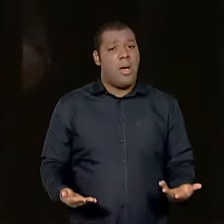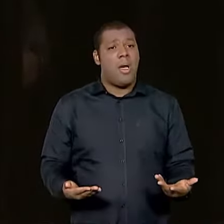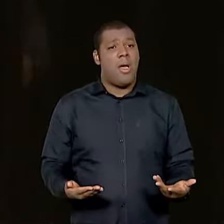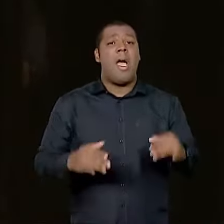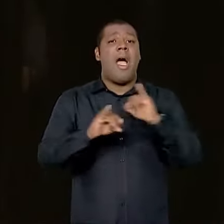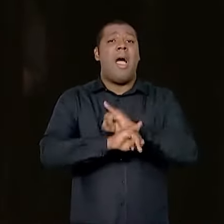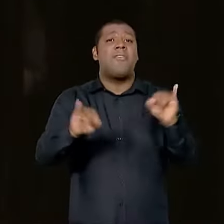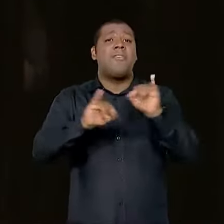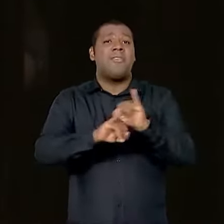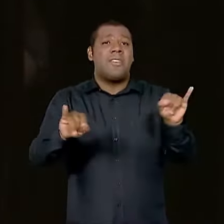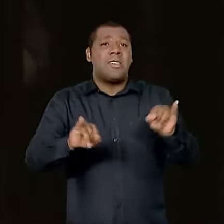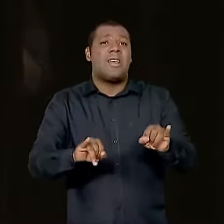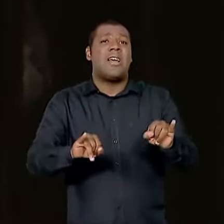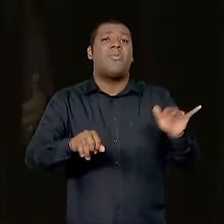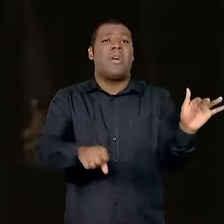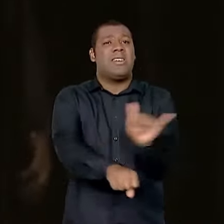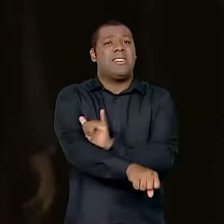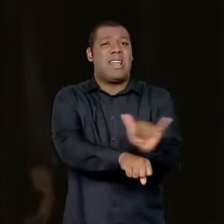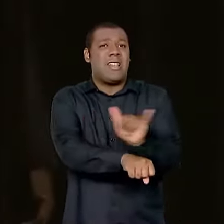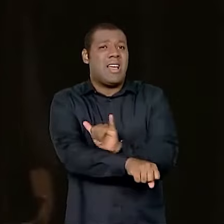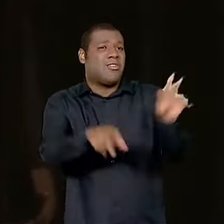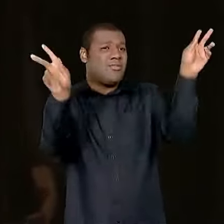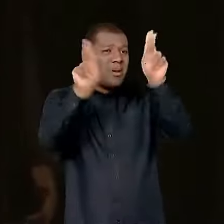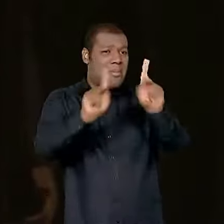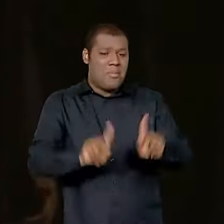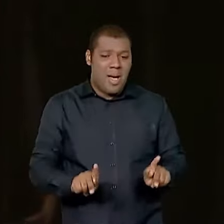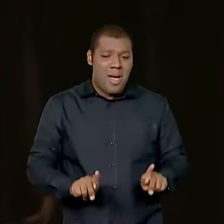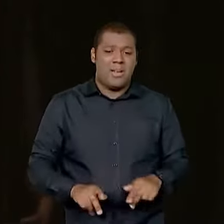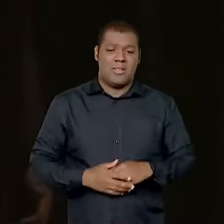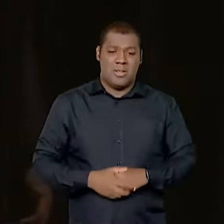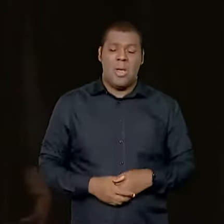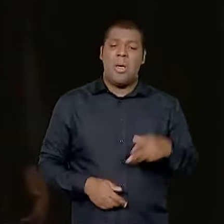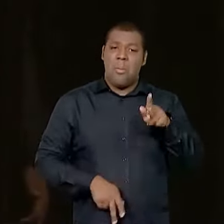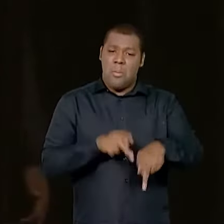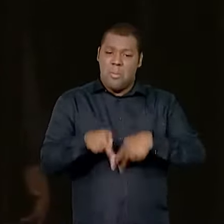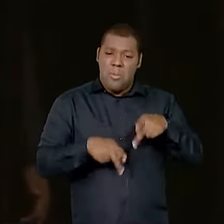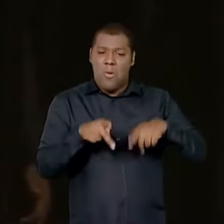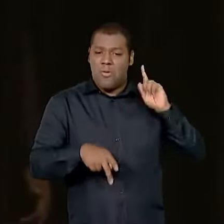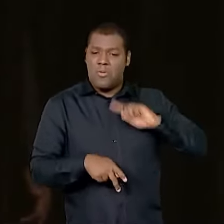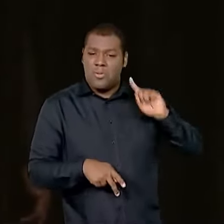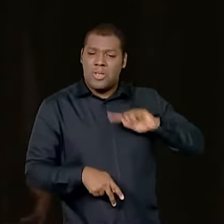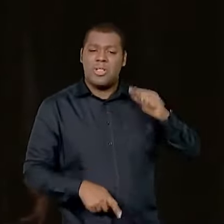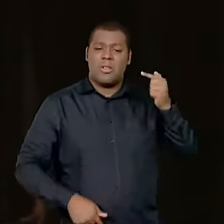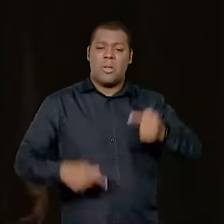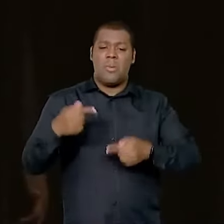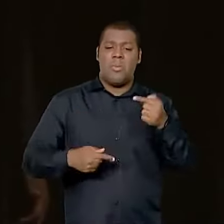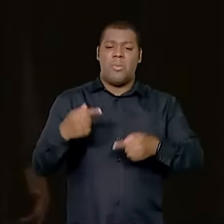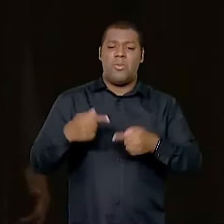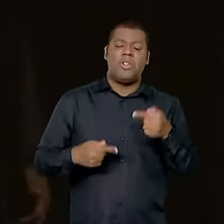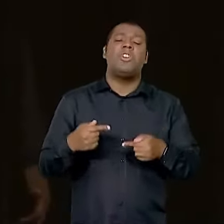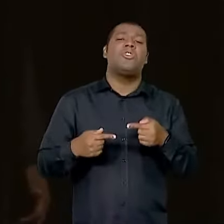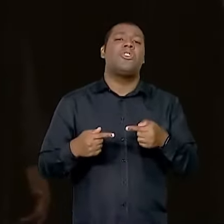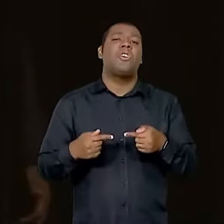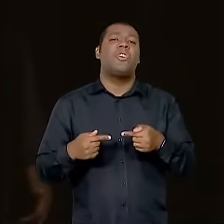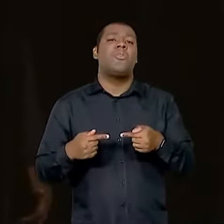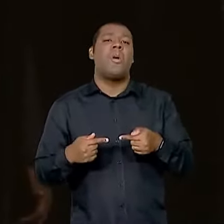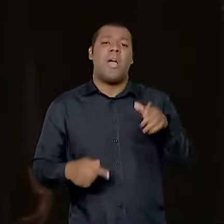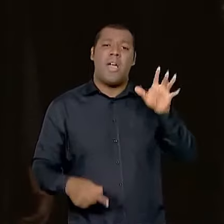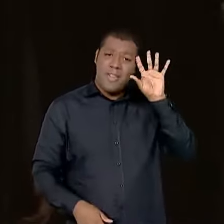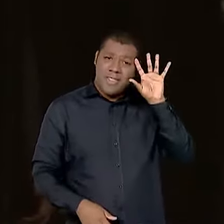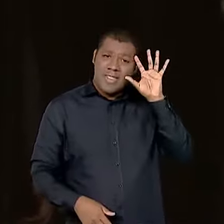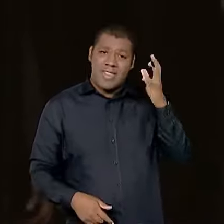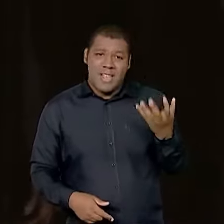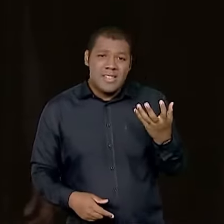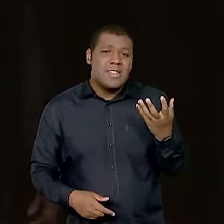união, como um instrumento próprio e típico da política, especialmente da política mineira, de poder ter construções de soluções a partir do